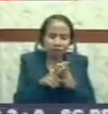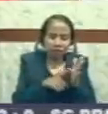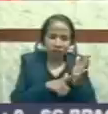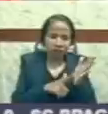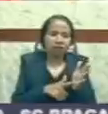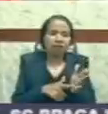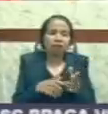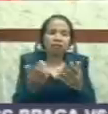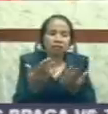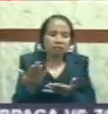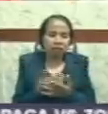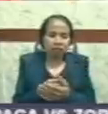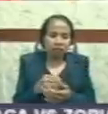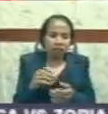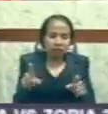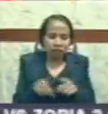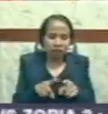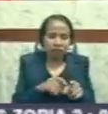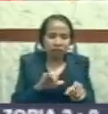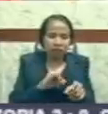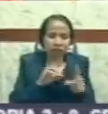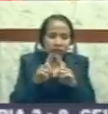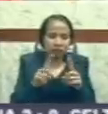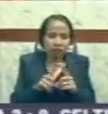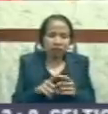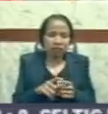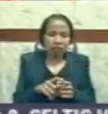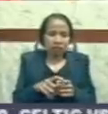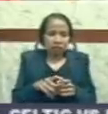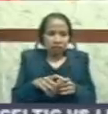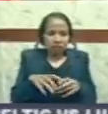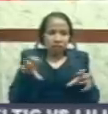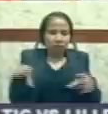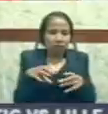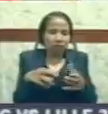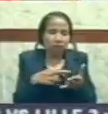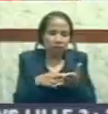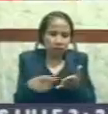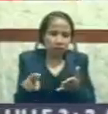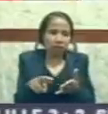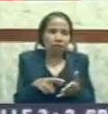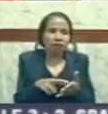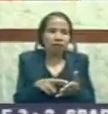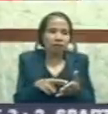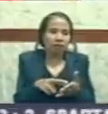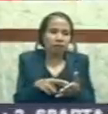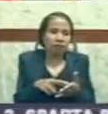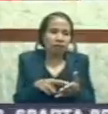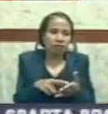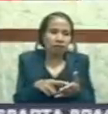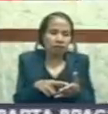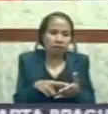anebe anessa um reusita ida tá serve serviço registro de verificação empresarial nia